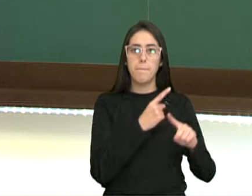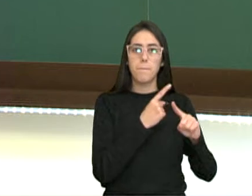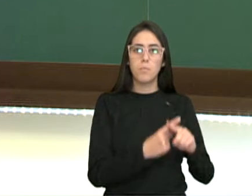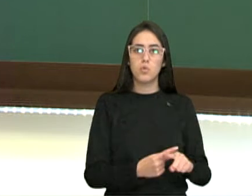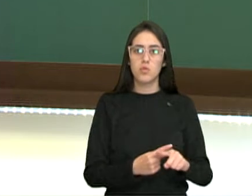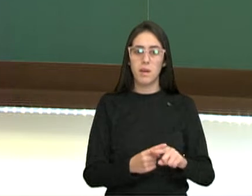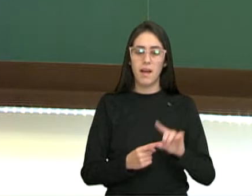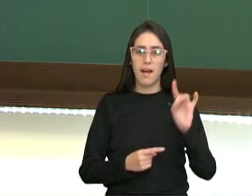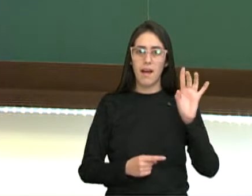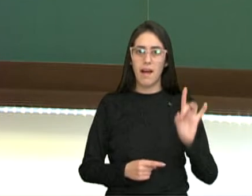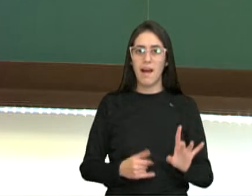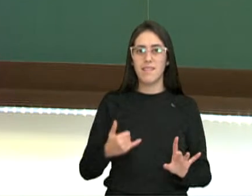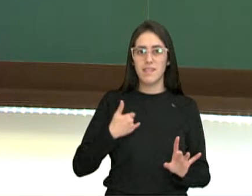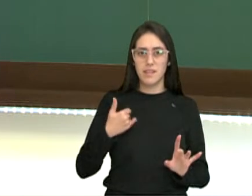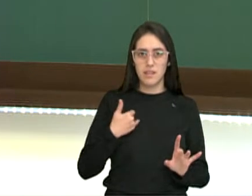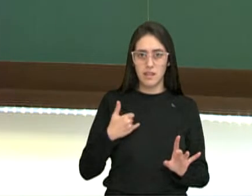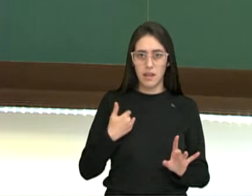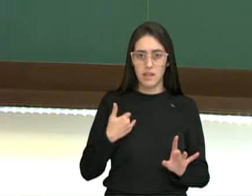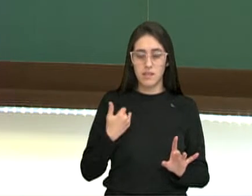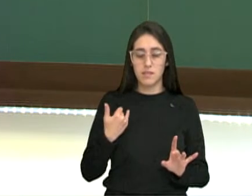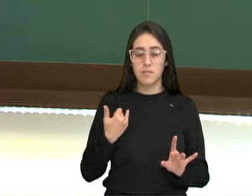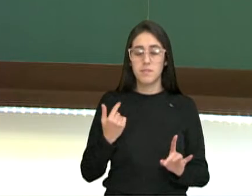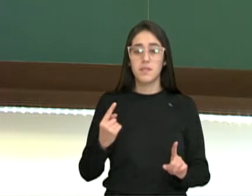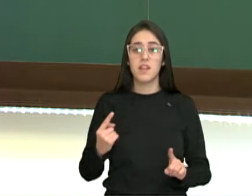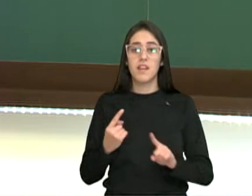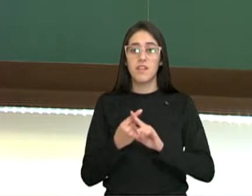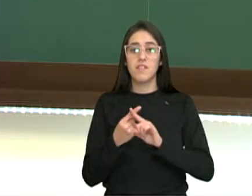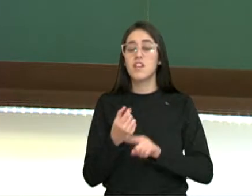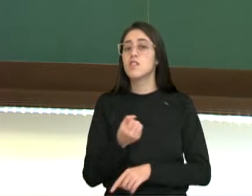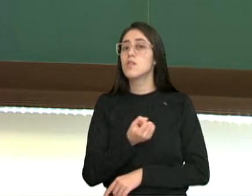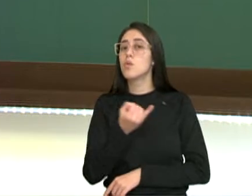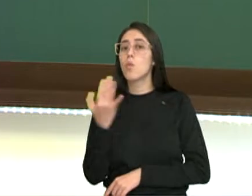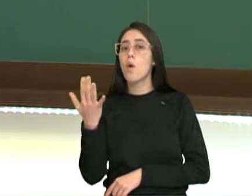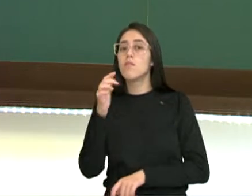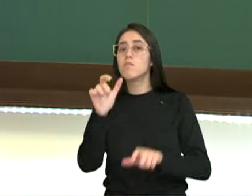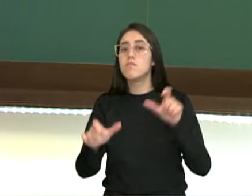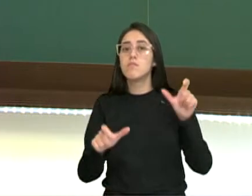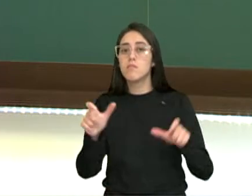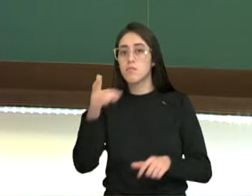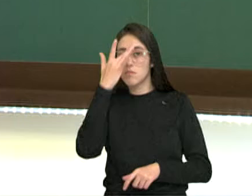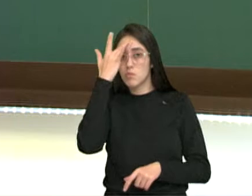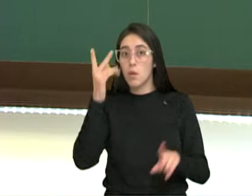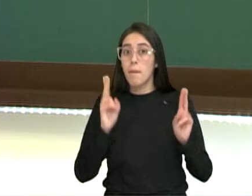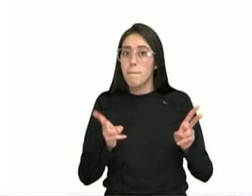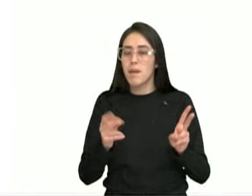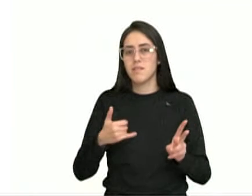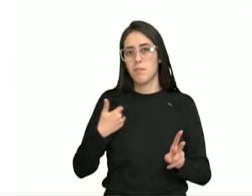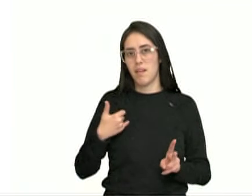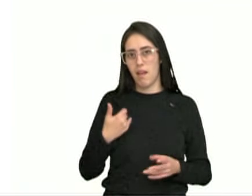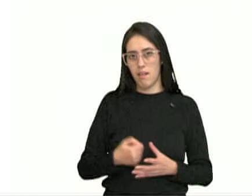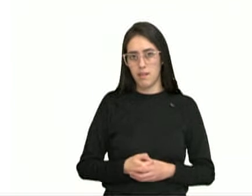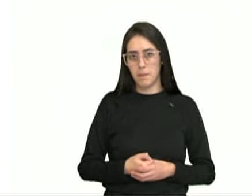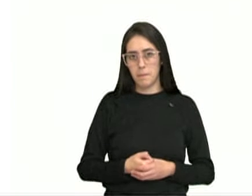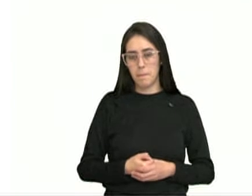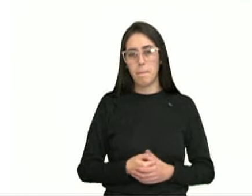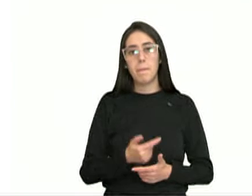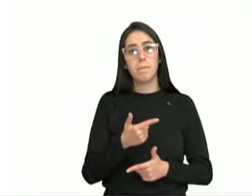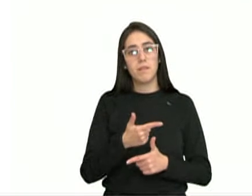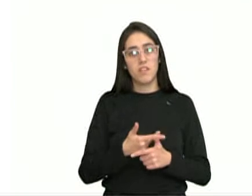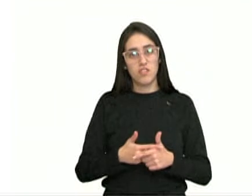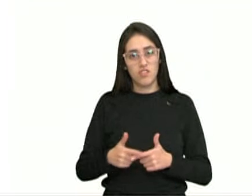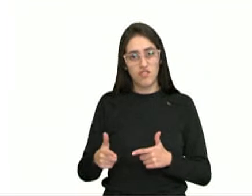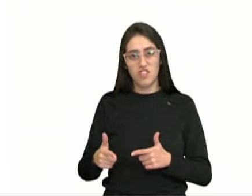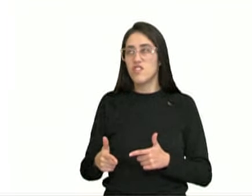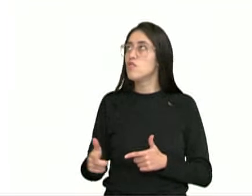cada jogador com a quantidade de jogadores que tem aquela mesma idade, ok? Dividido pelo,